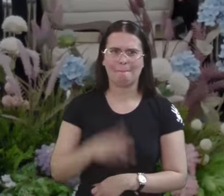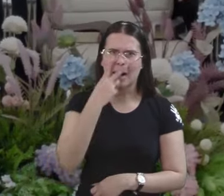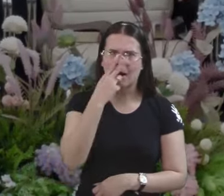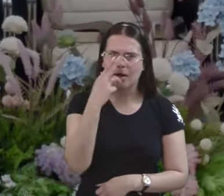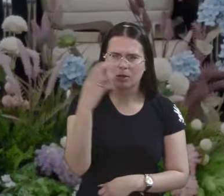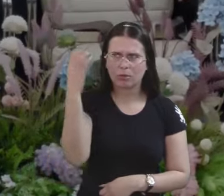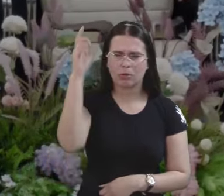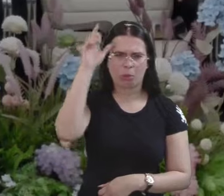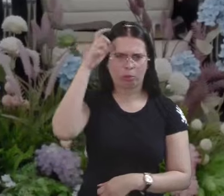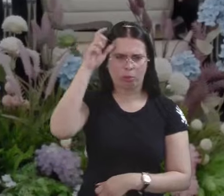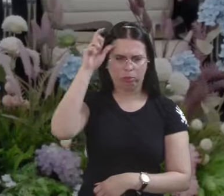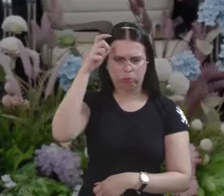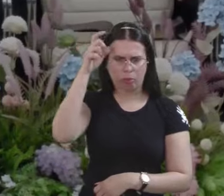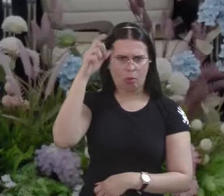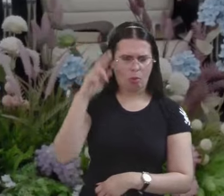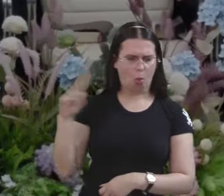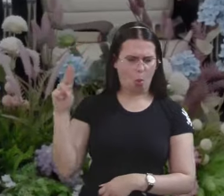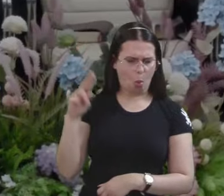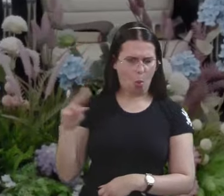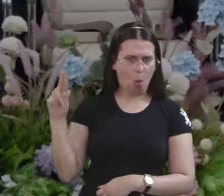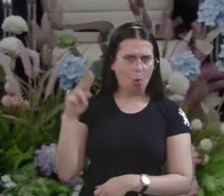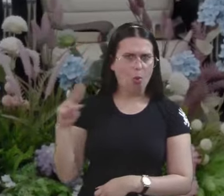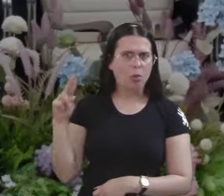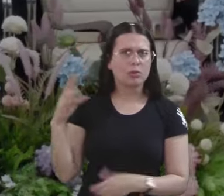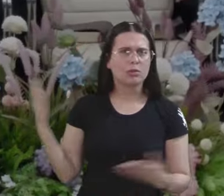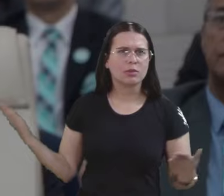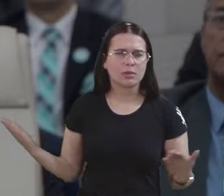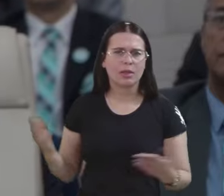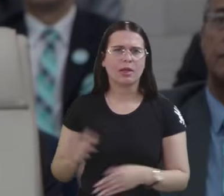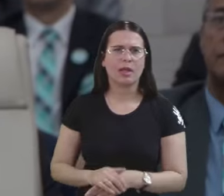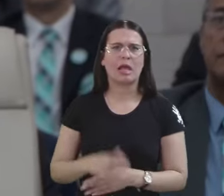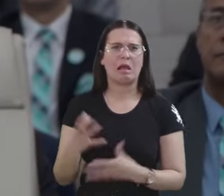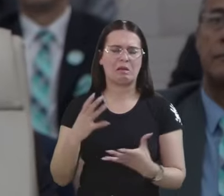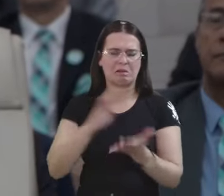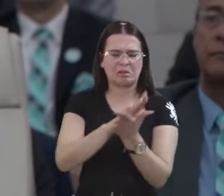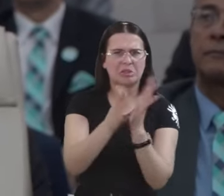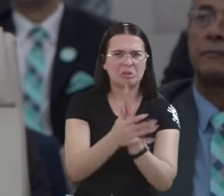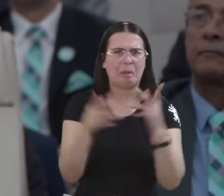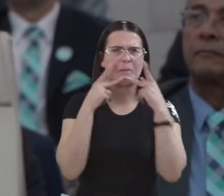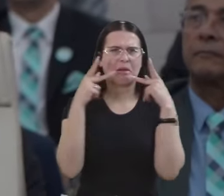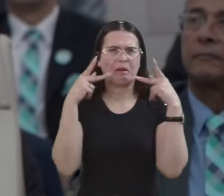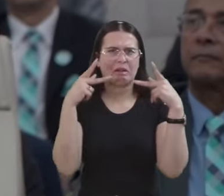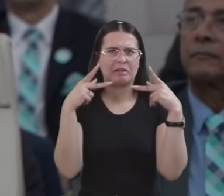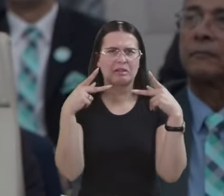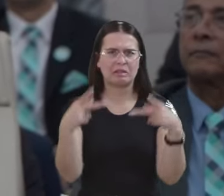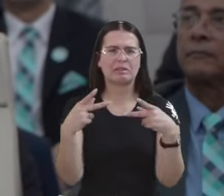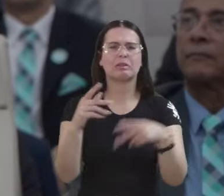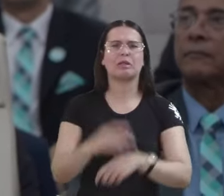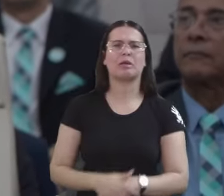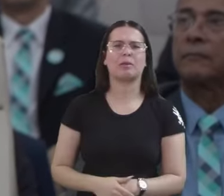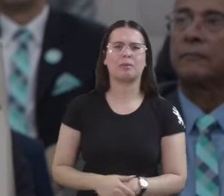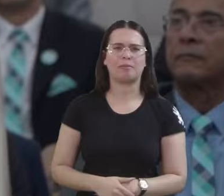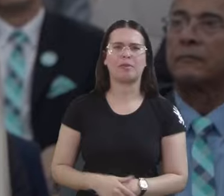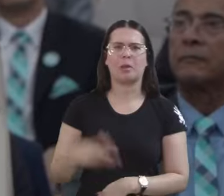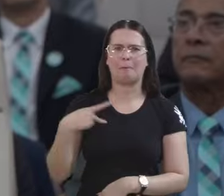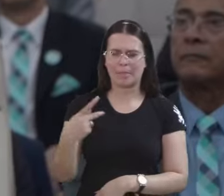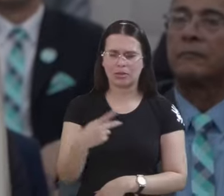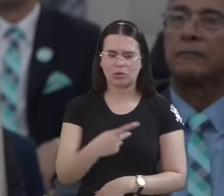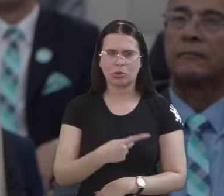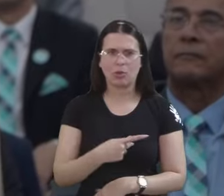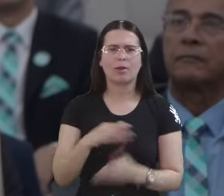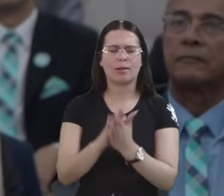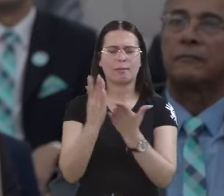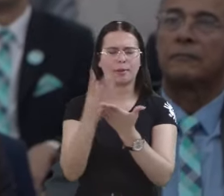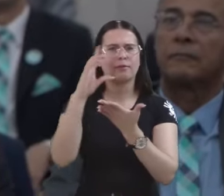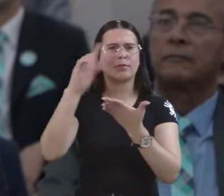endemoniados, destruindo, querendo destruir a pregação, a narrativa, a autoridade do pastor, a autoridade da palavra de